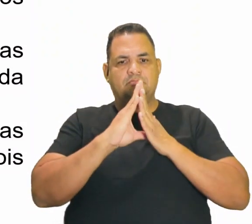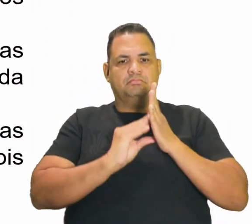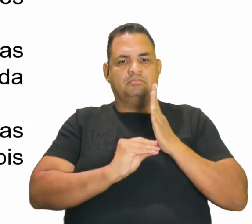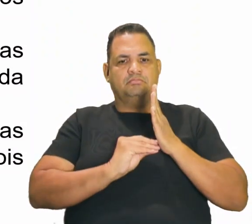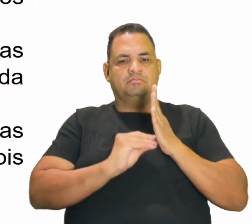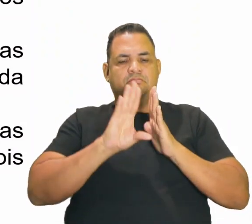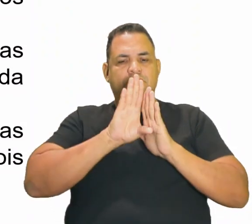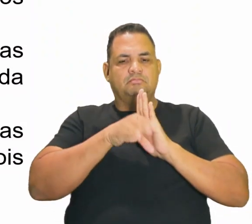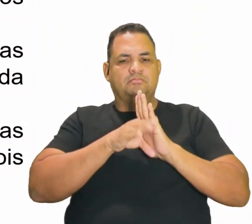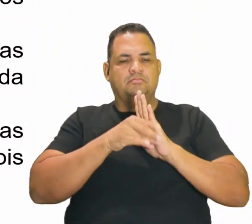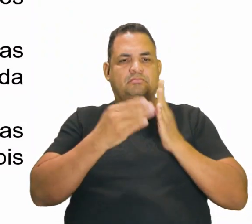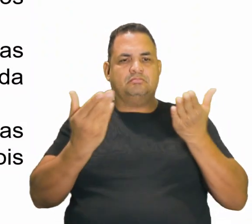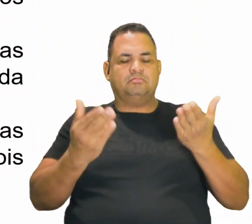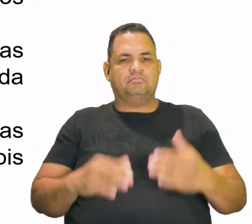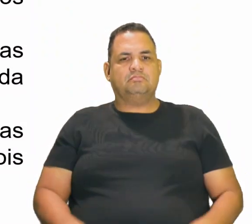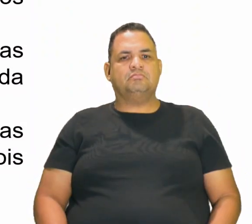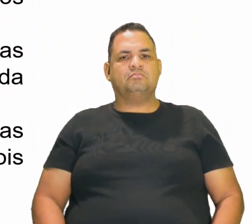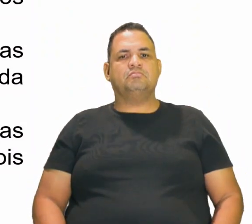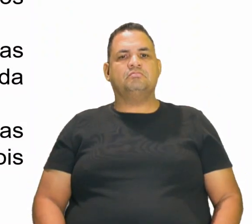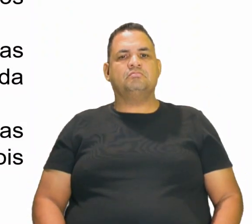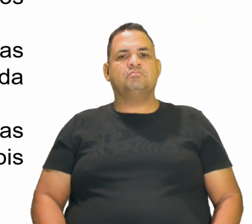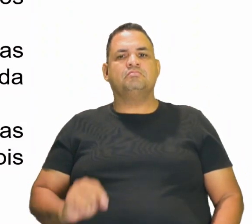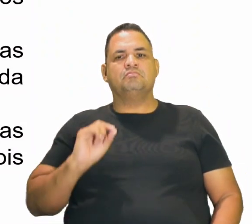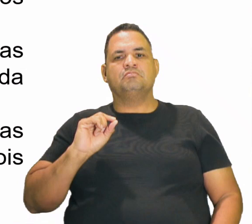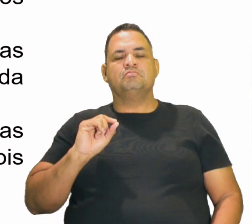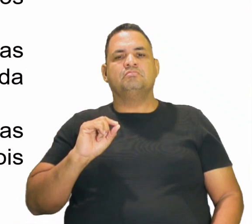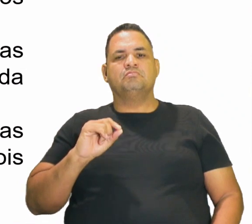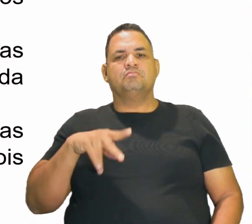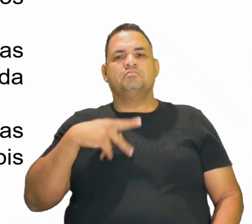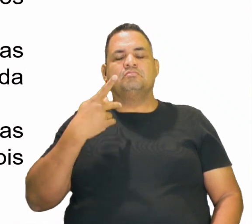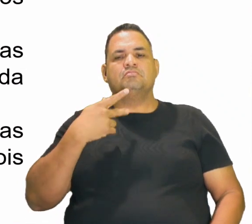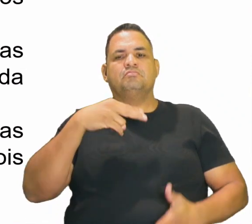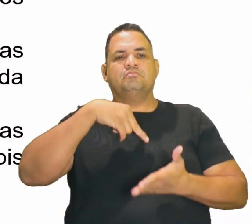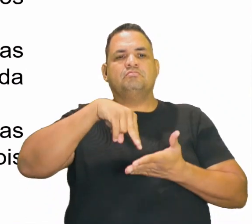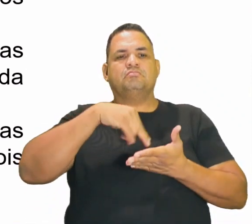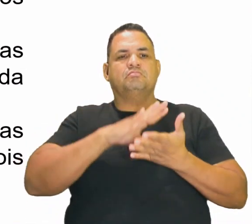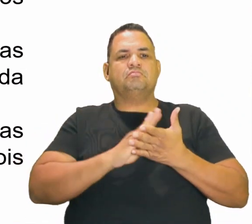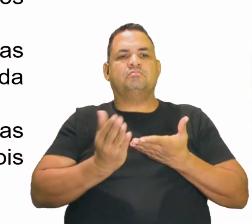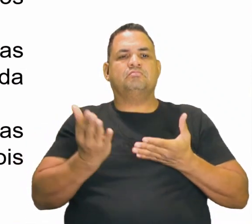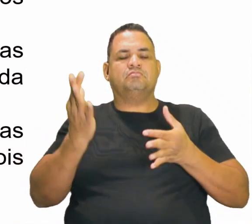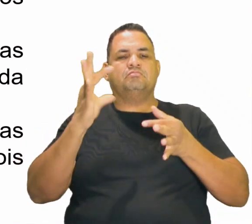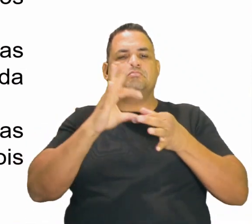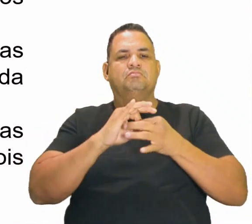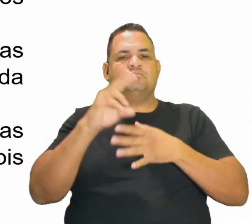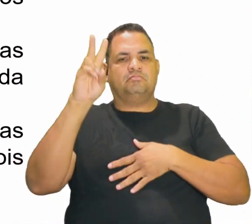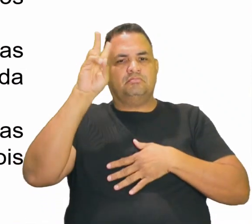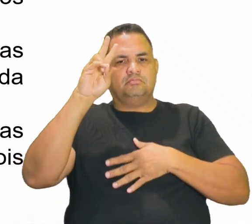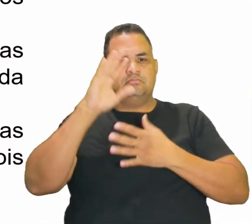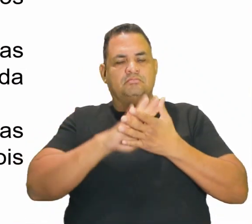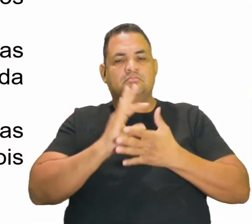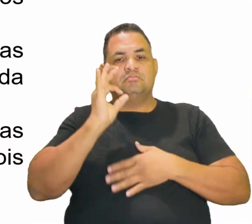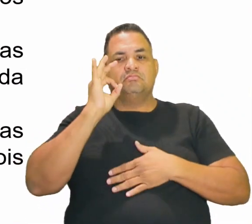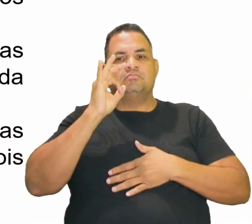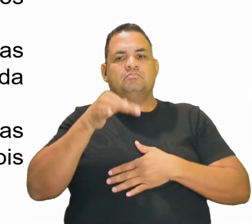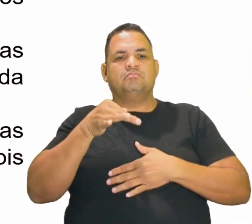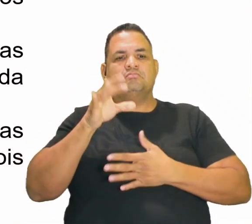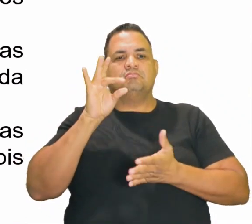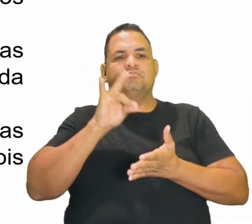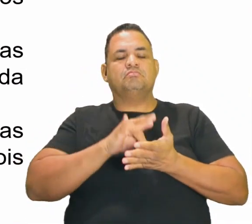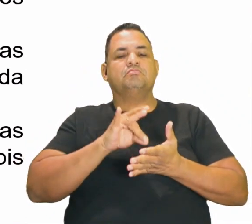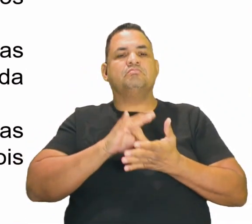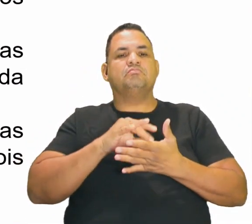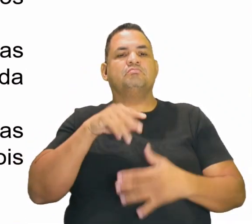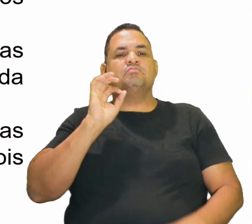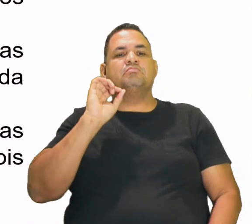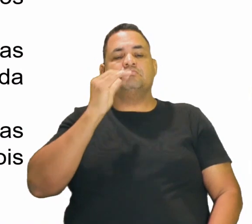questão 1 do que se refere a dança no contexto histórico Está correto que se afirma em